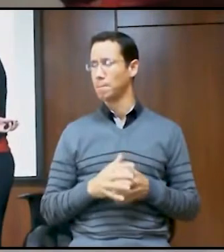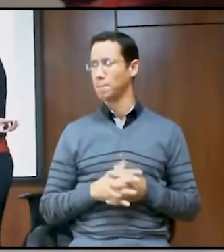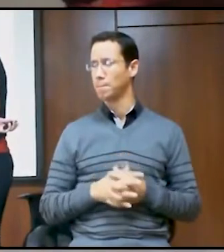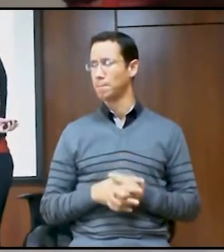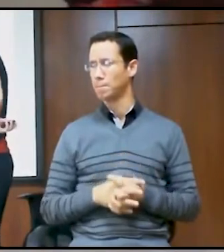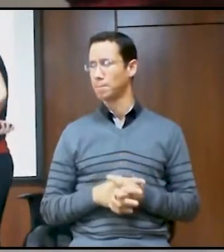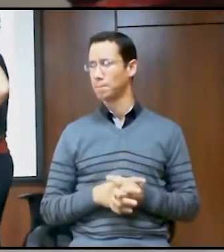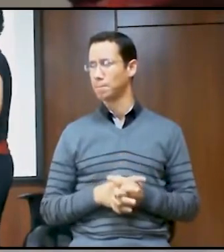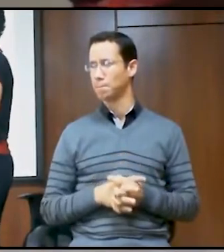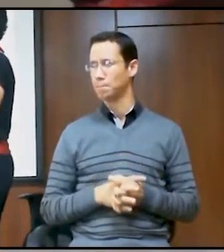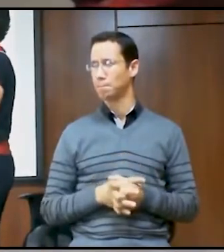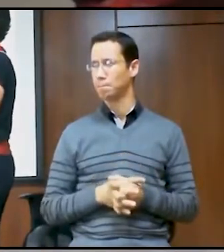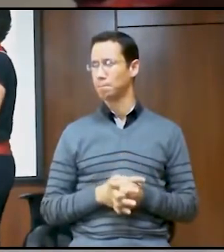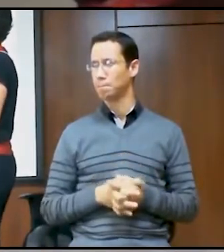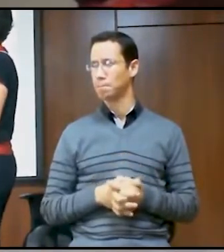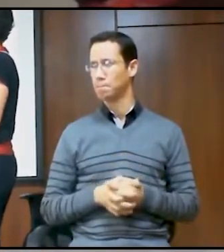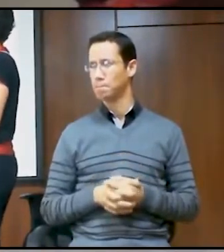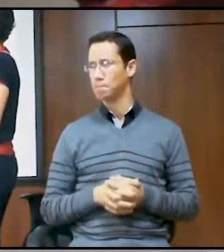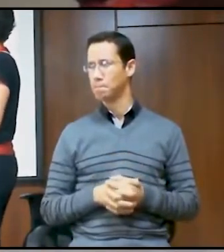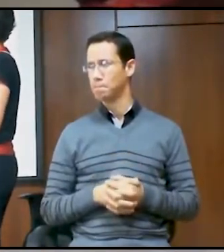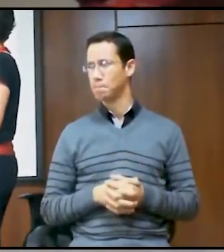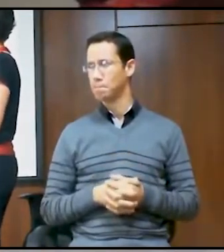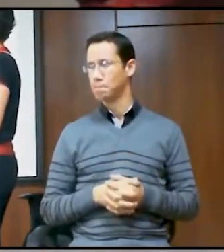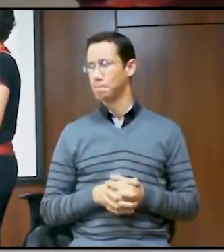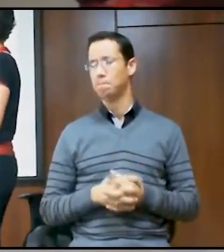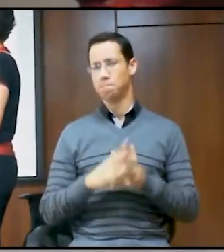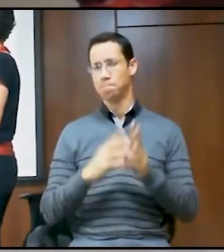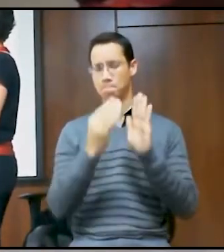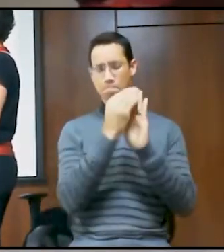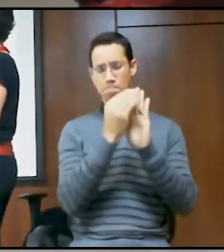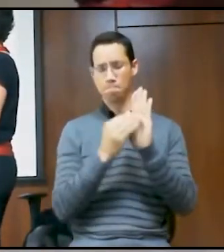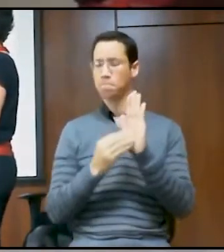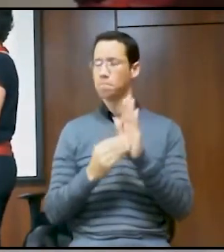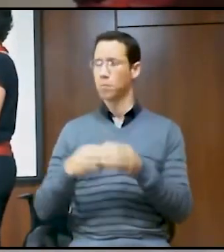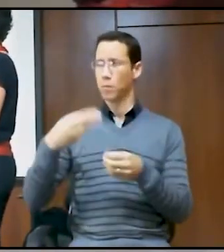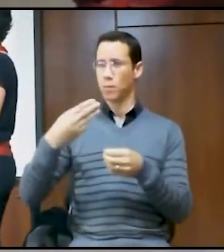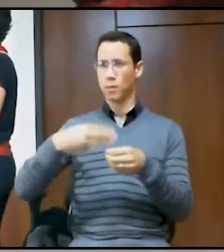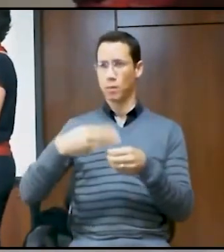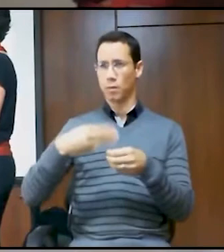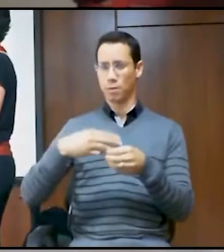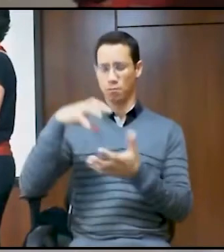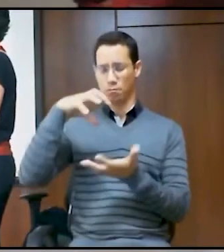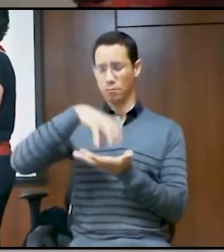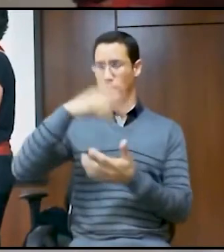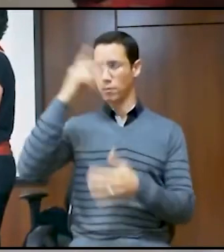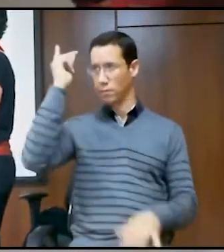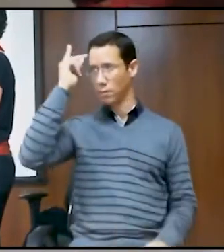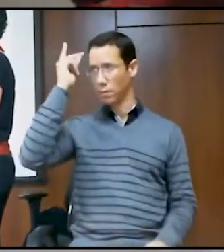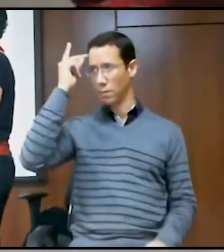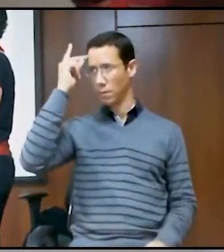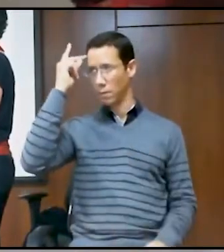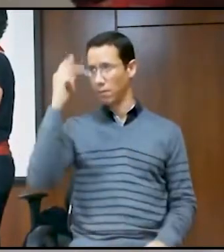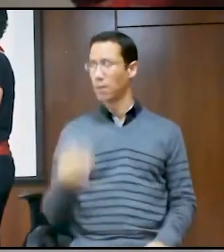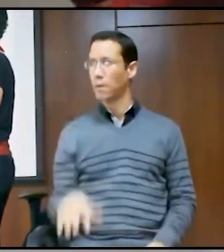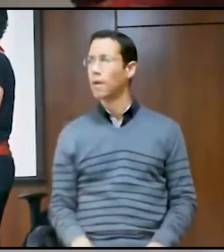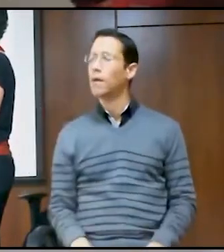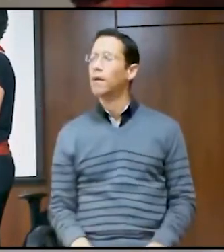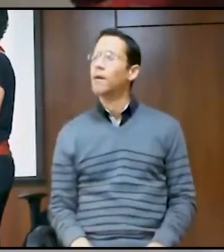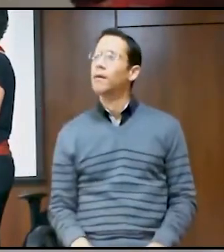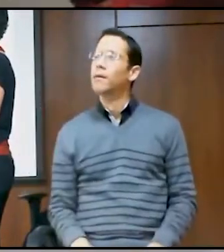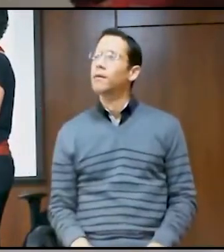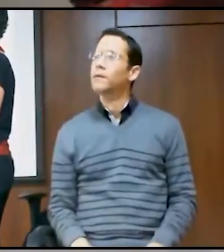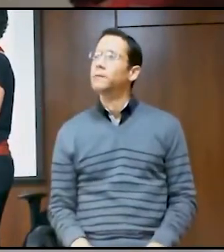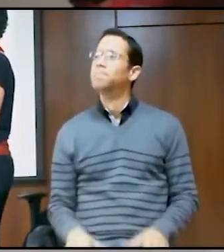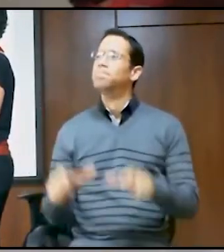ele existe, aqui eu coloquei os municípios, aqui é a região metropolitana de São Paulo, e queria mostrar para vocês quais são